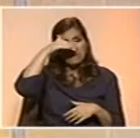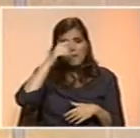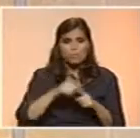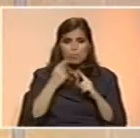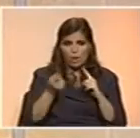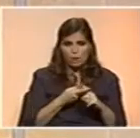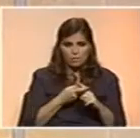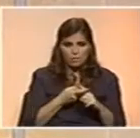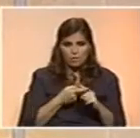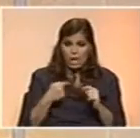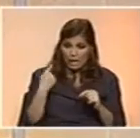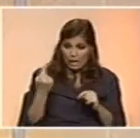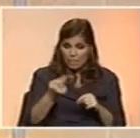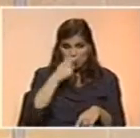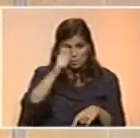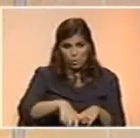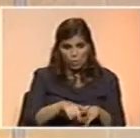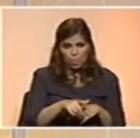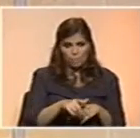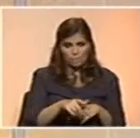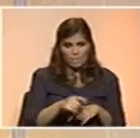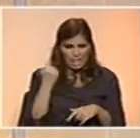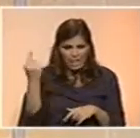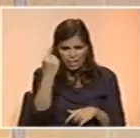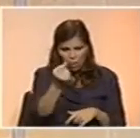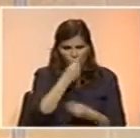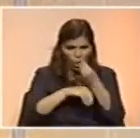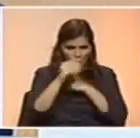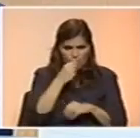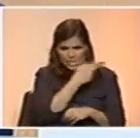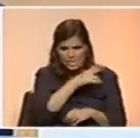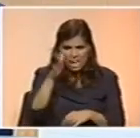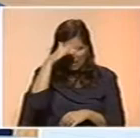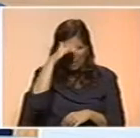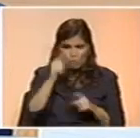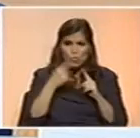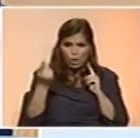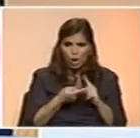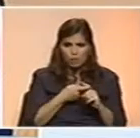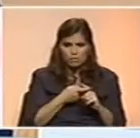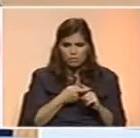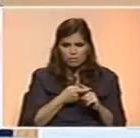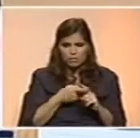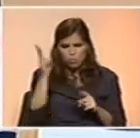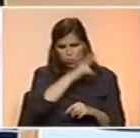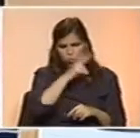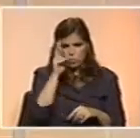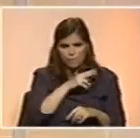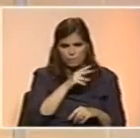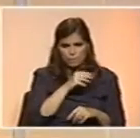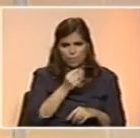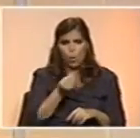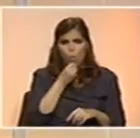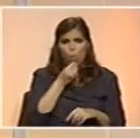há muitas pessoas que consideram... Cada um? E há pessoas que consideram cada um que... Cada um de nós? Sim. Comemos 100 animais por ano, se não é um excesso. Entre comer e